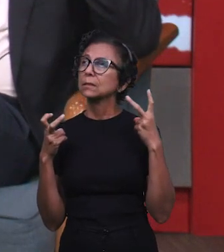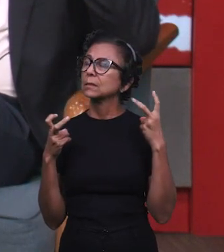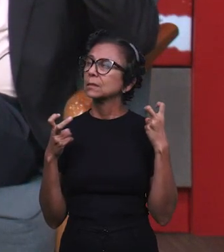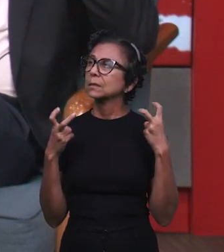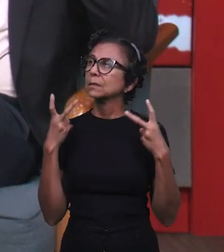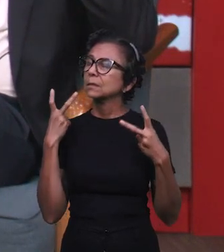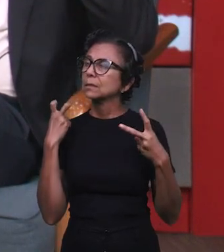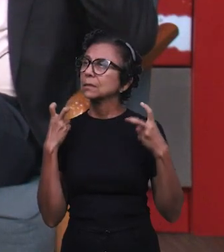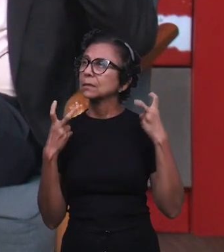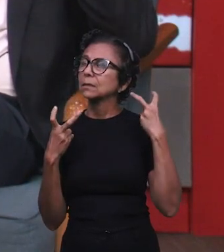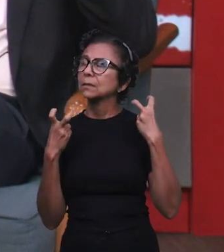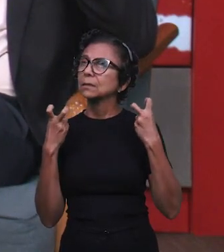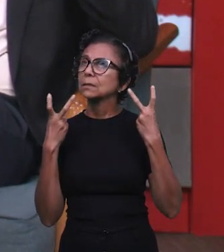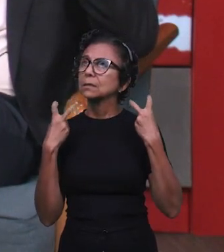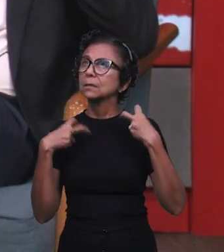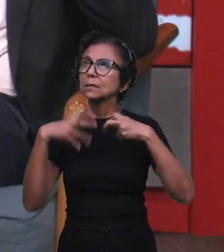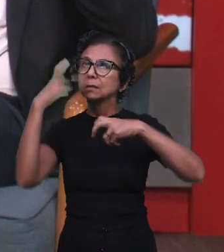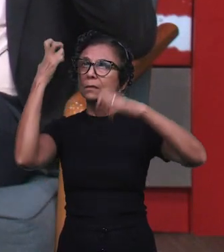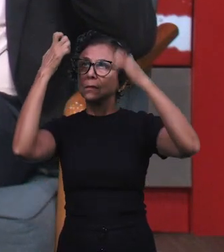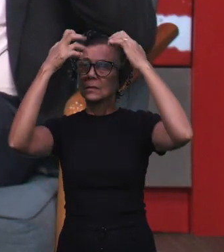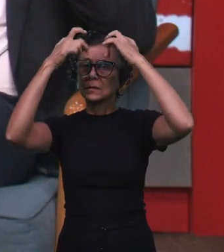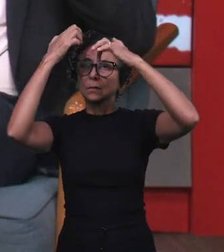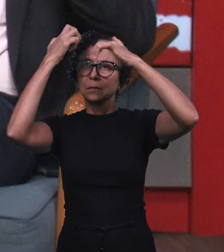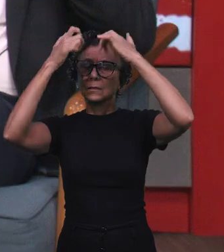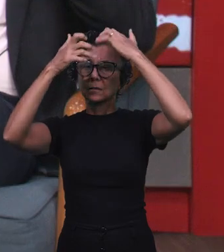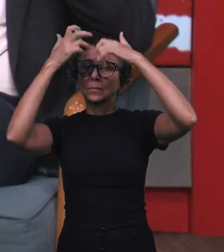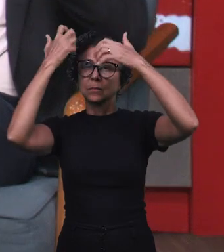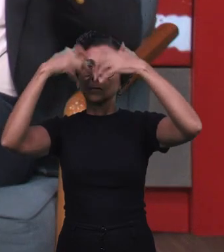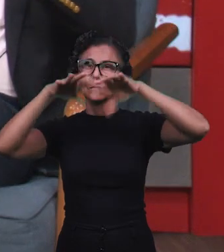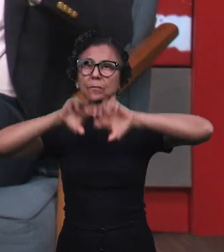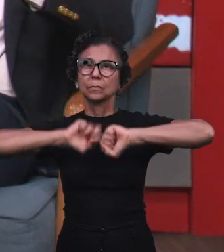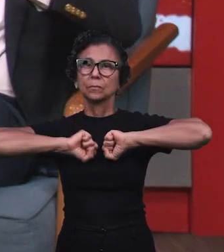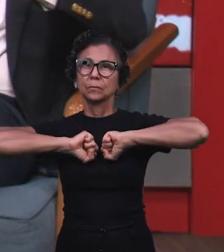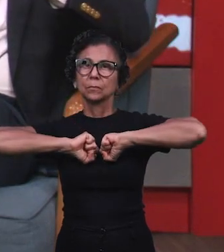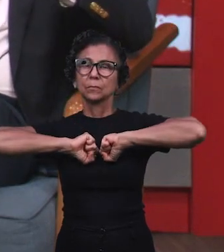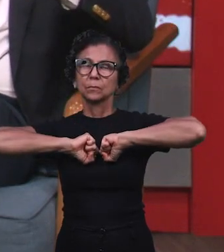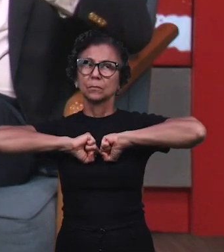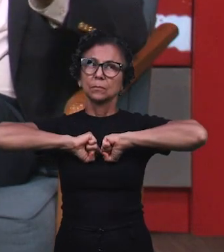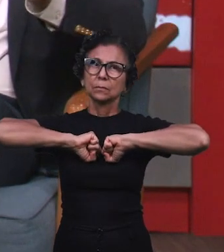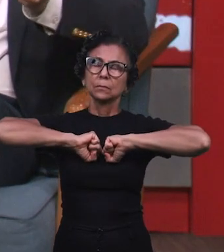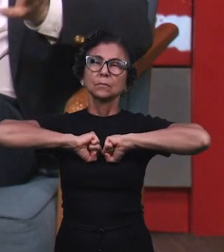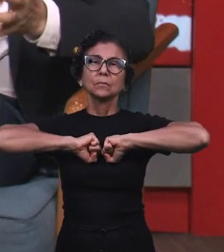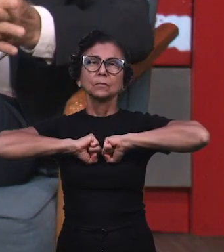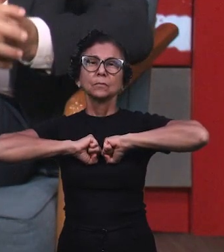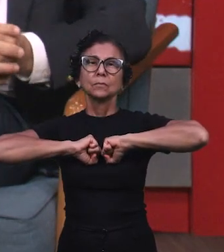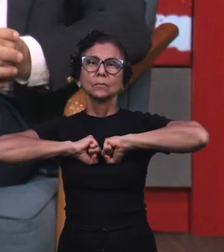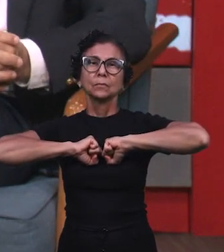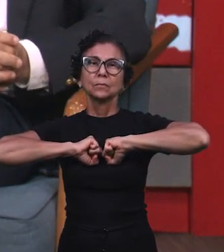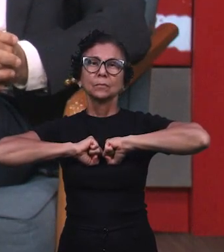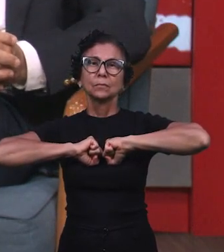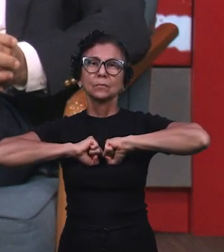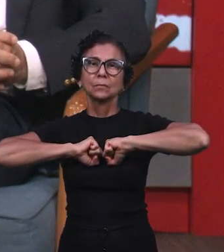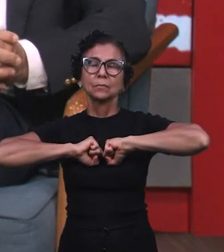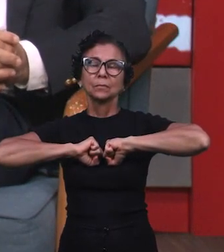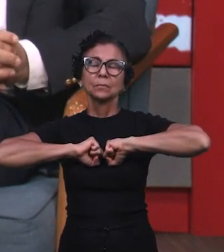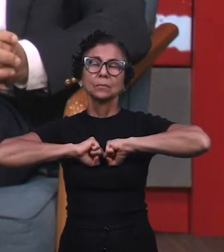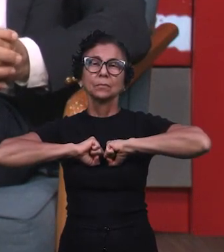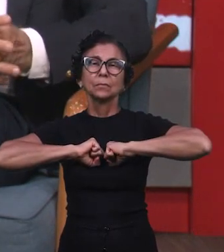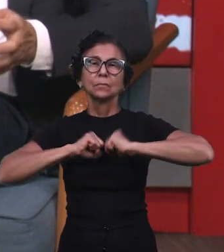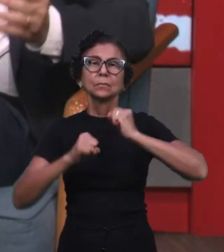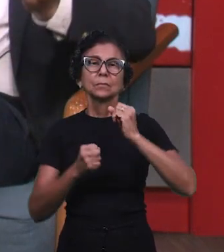Então, o cérebro pega aquilo ali para articular através do aparelho fonador